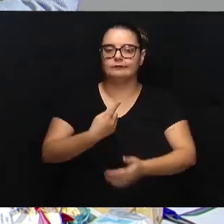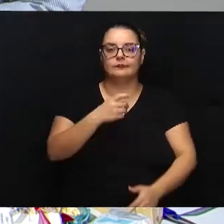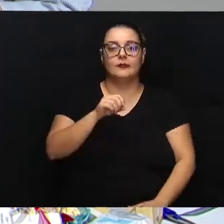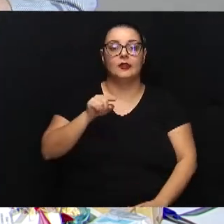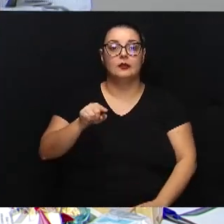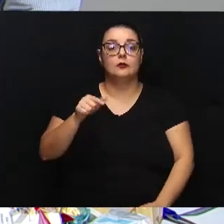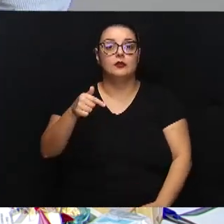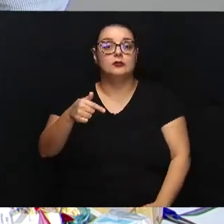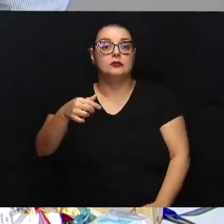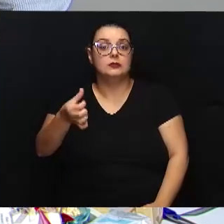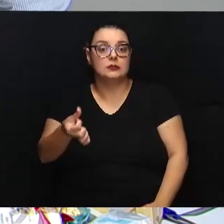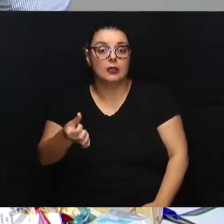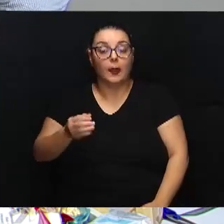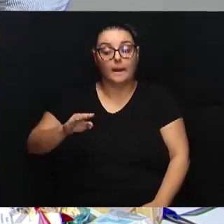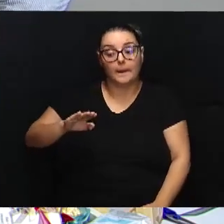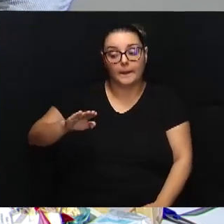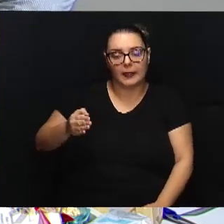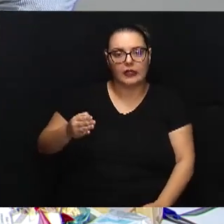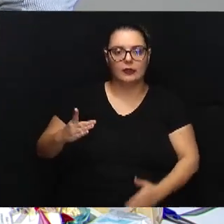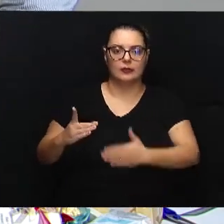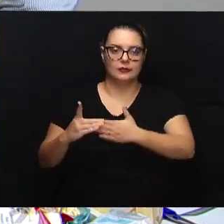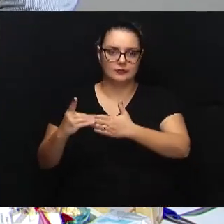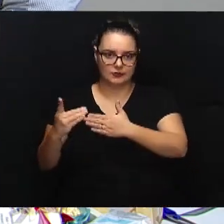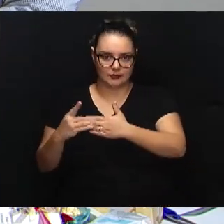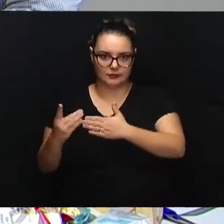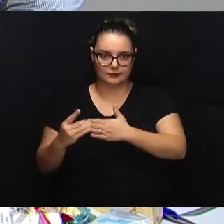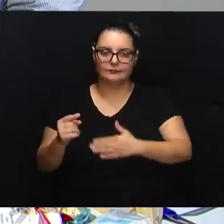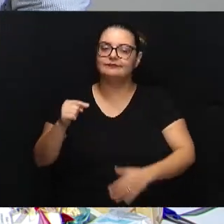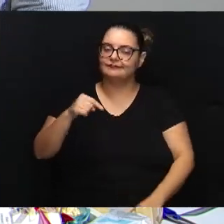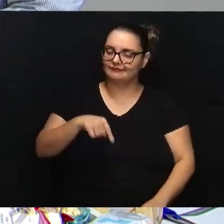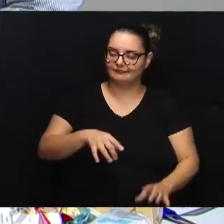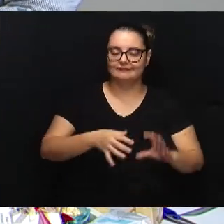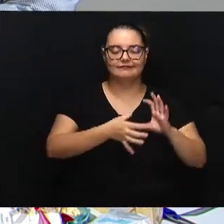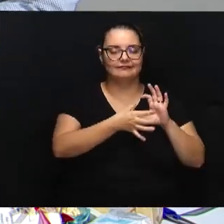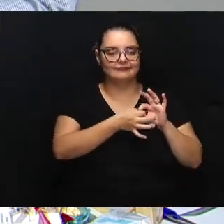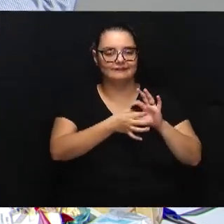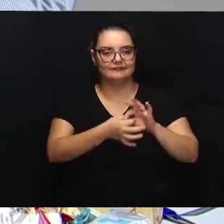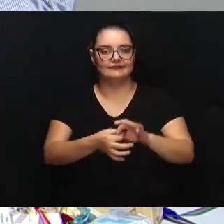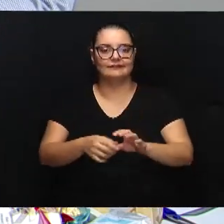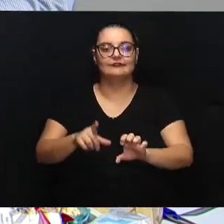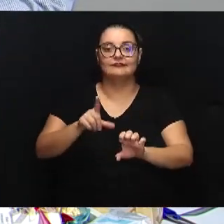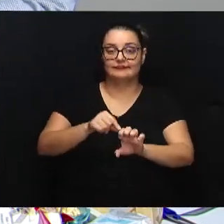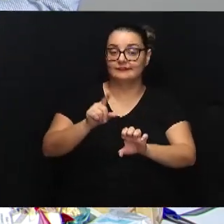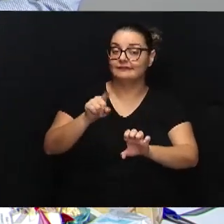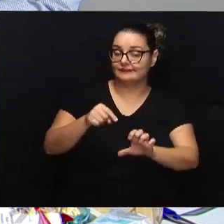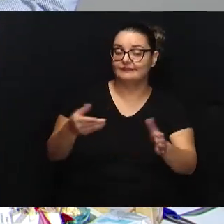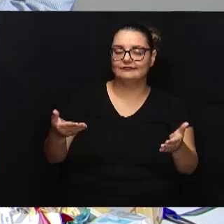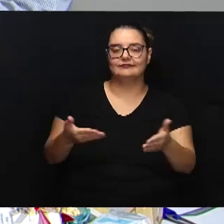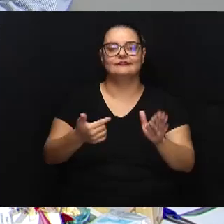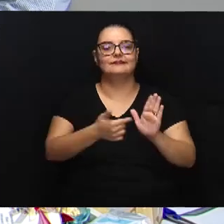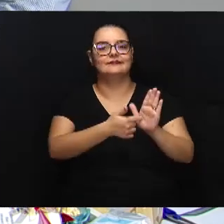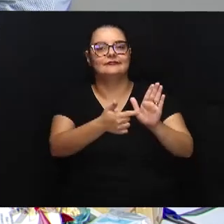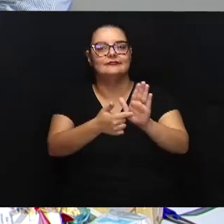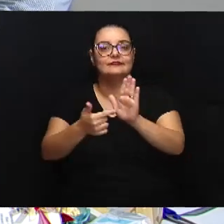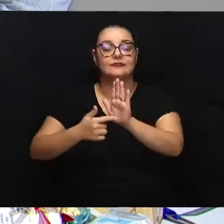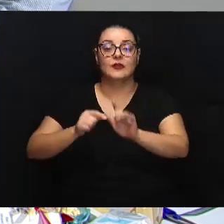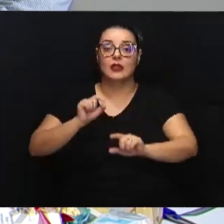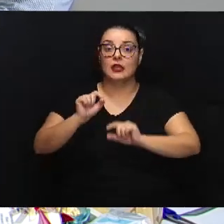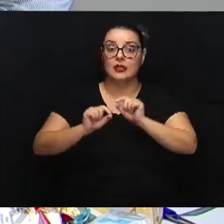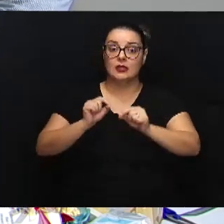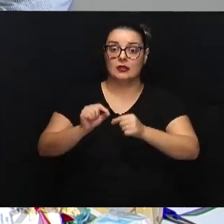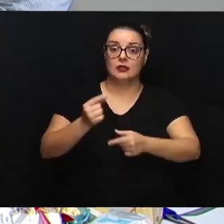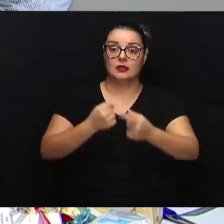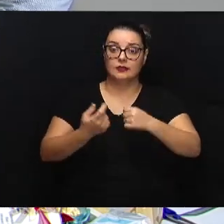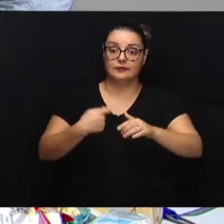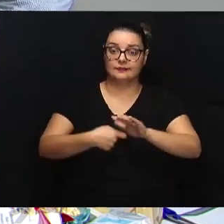10,76 bilhões de dólares. E é neste contexto que o Ser Empreendedor de hoje mostra quem investiu neste